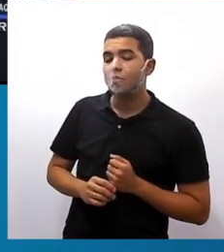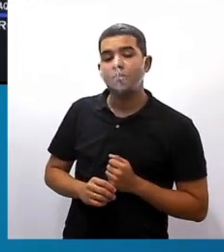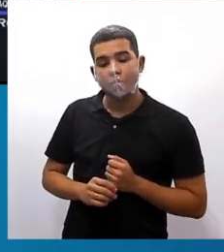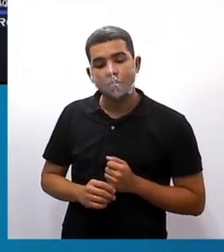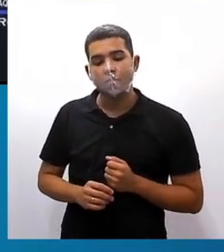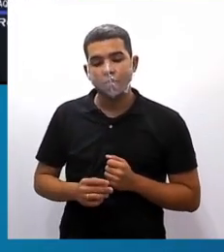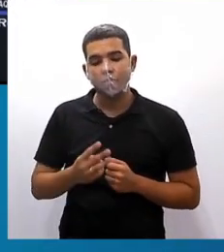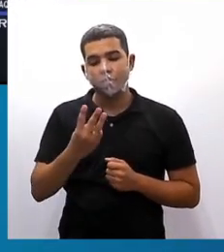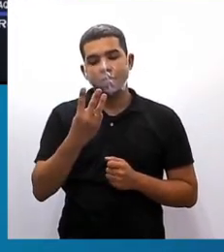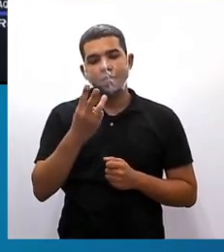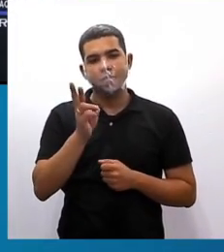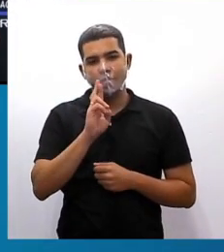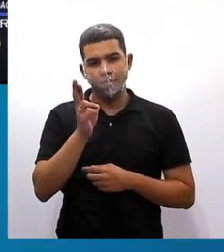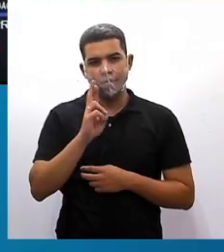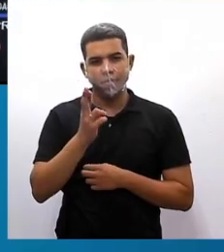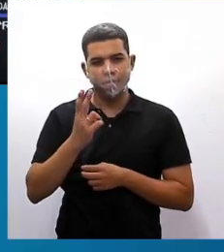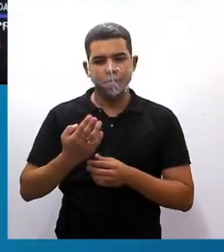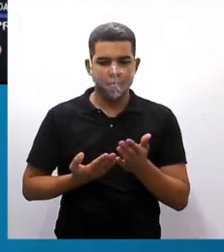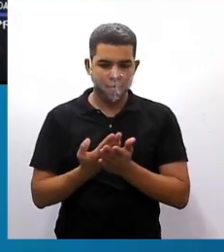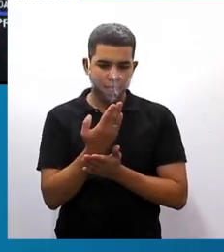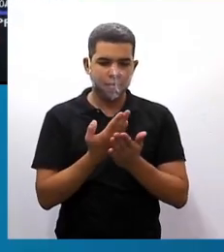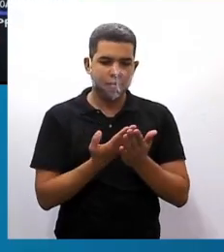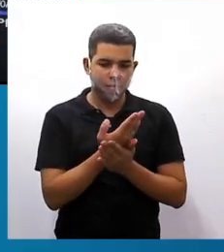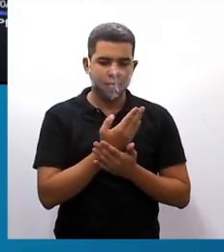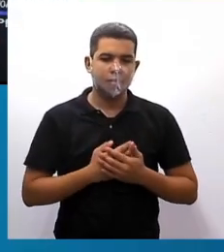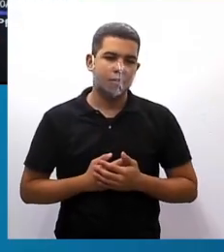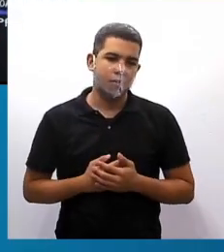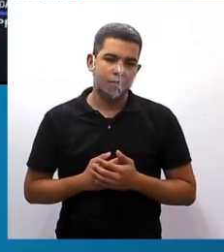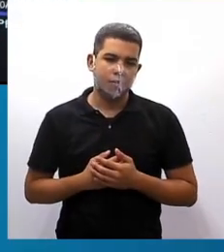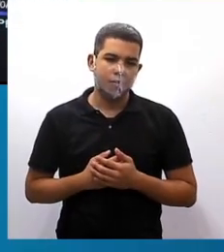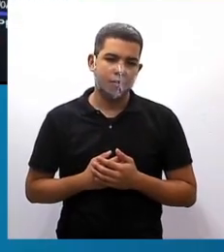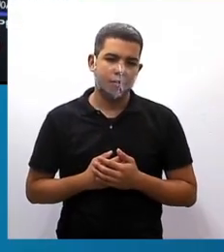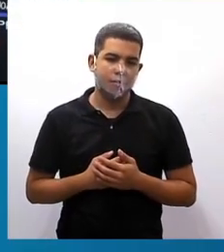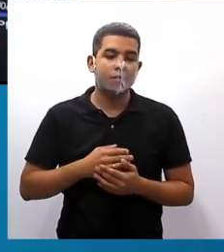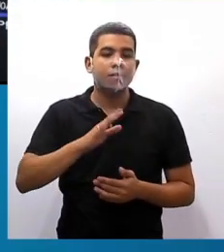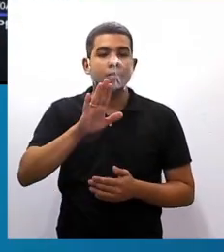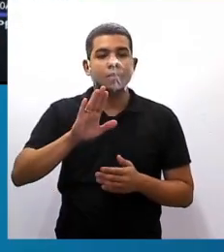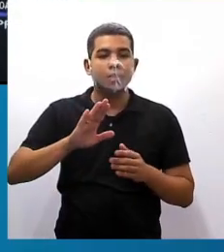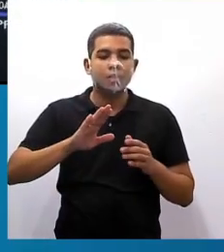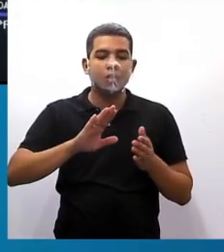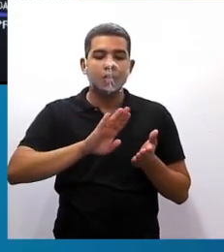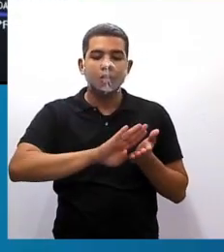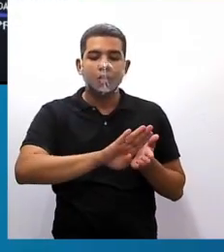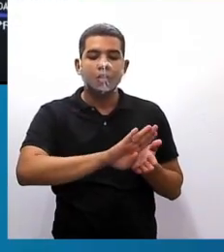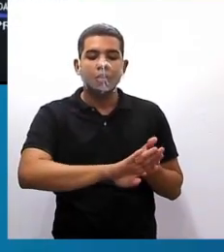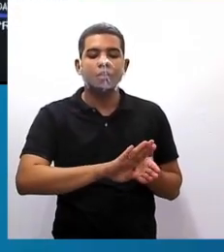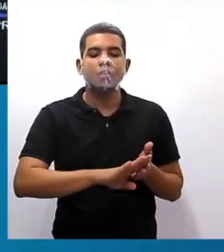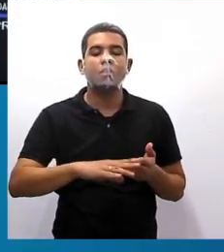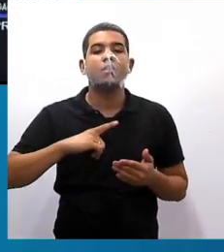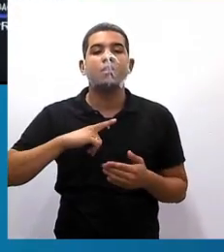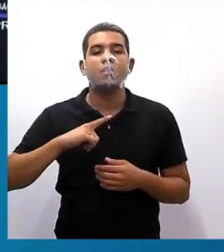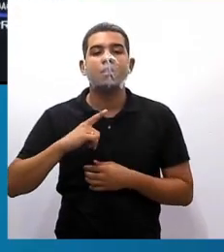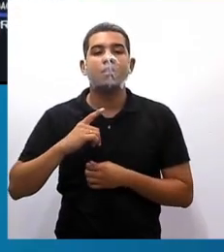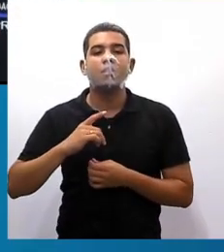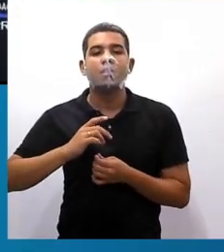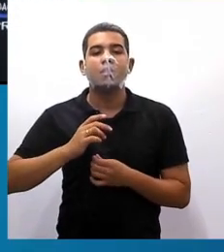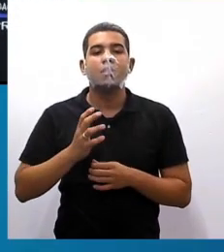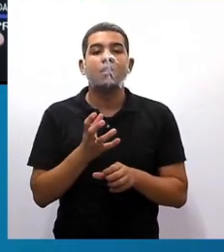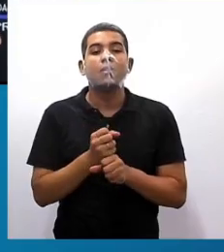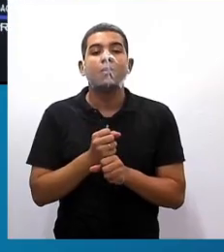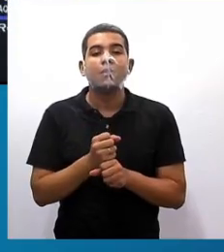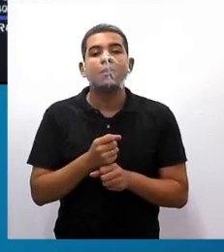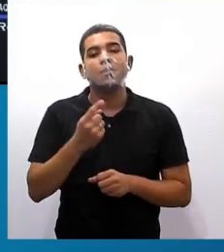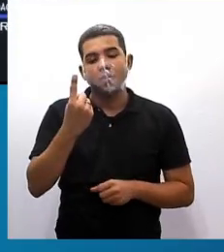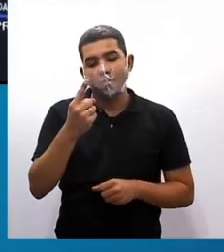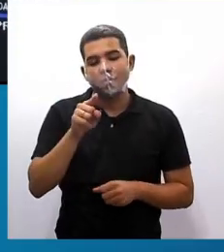gastar R$3 na impressão. Só que ele tem na conta quanto? R$1,10. Massa. Então, como